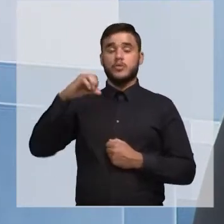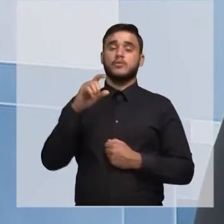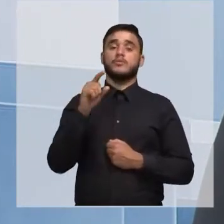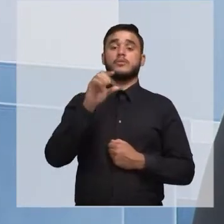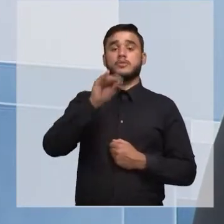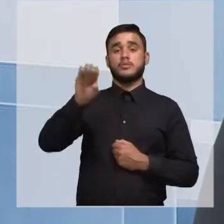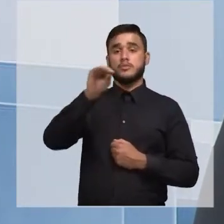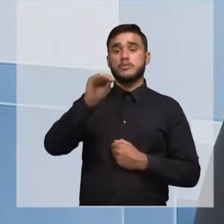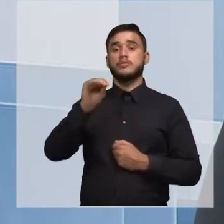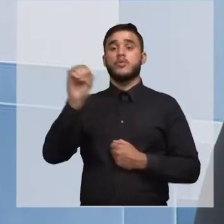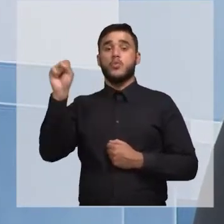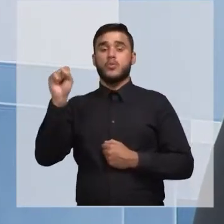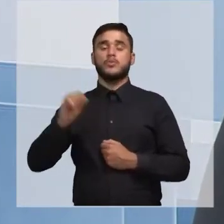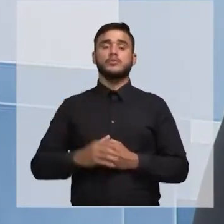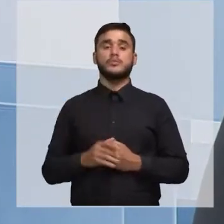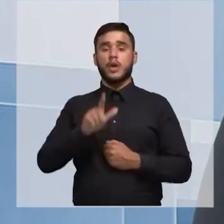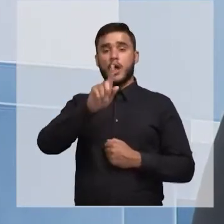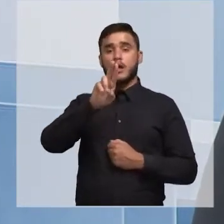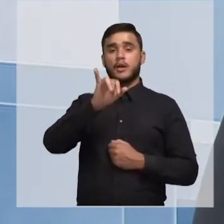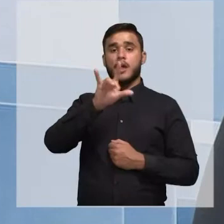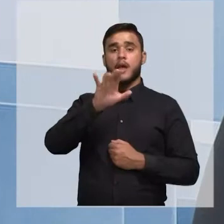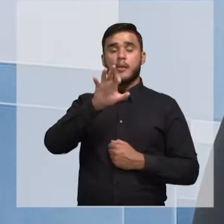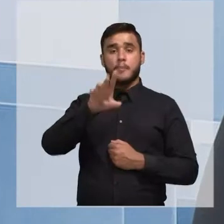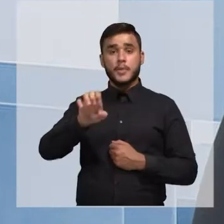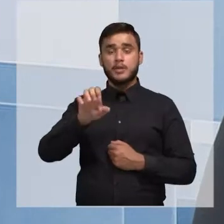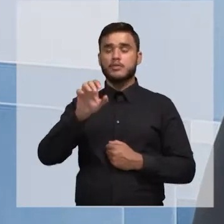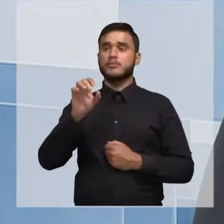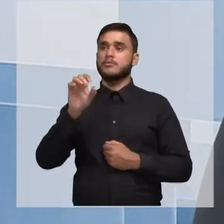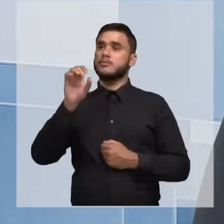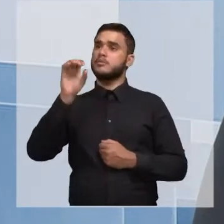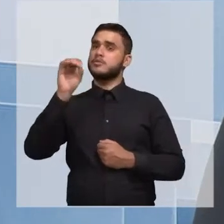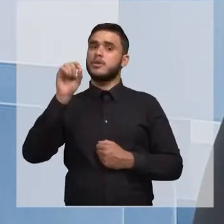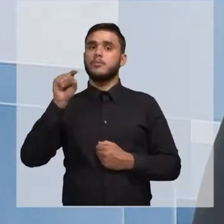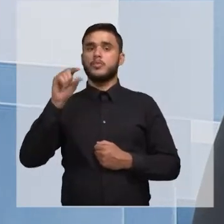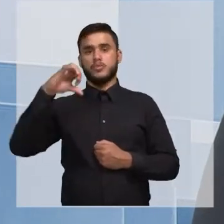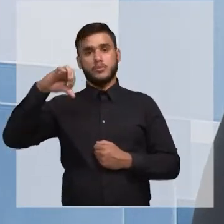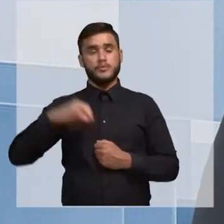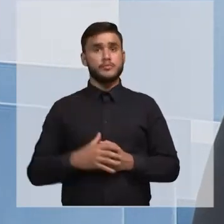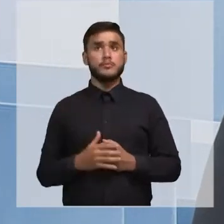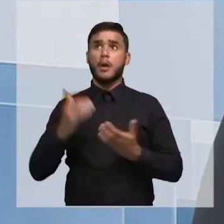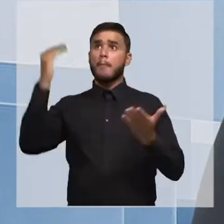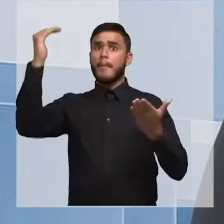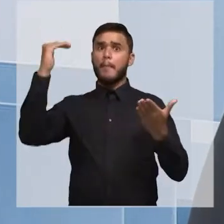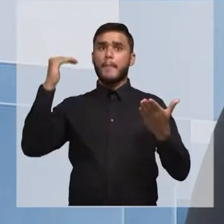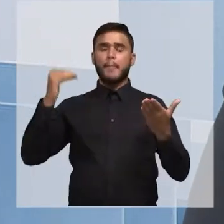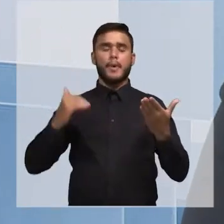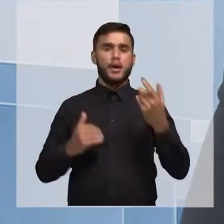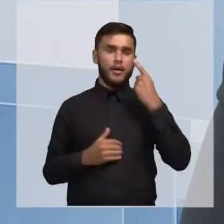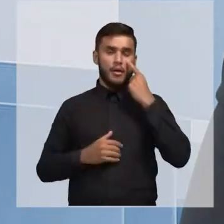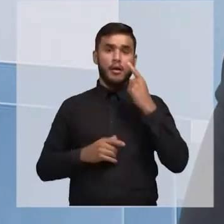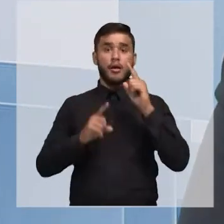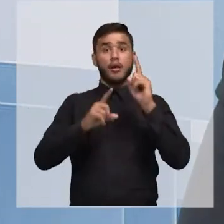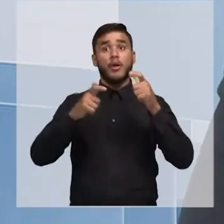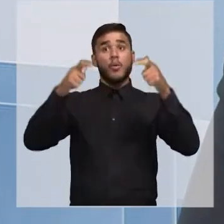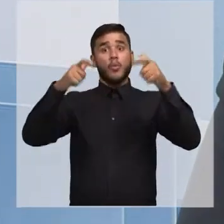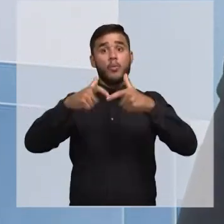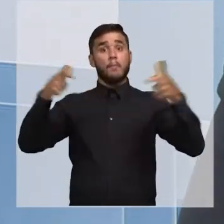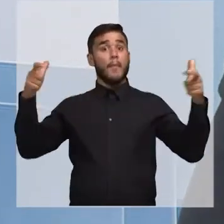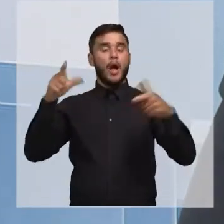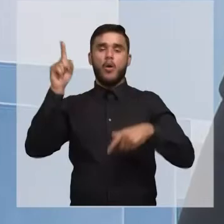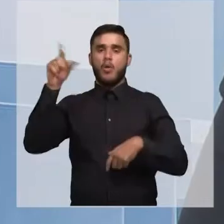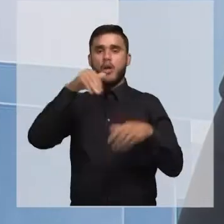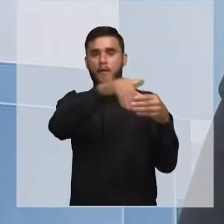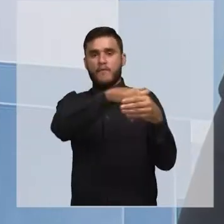1,3%, Guilherme Boulos 0,9%. Então, é importante isso aqui, porque São Paulo, para você ter ideia, São Paulo é o maior colégio eleitoral do